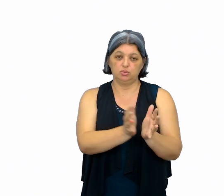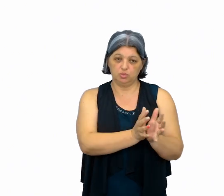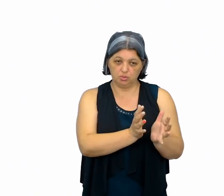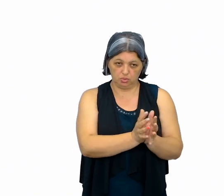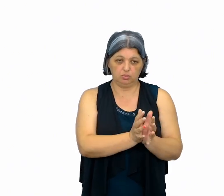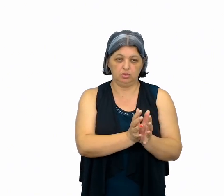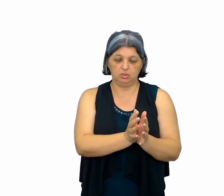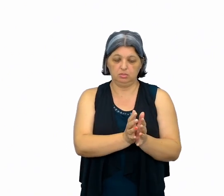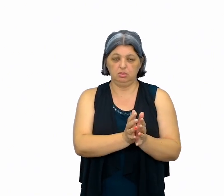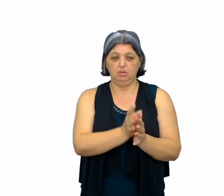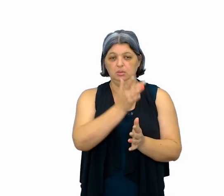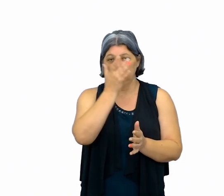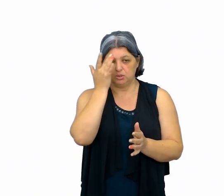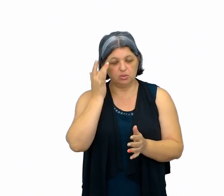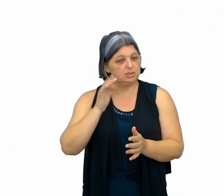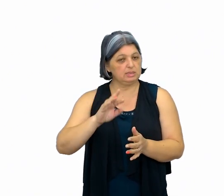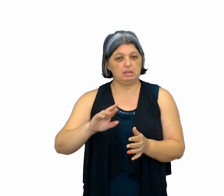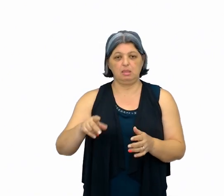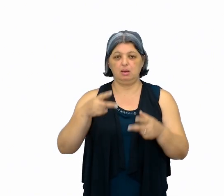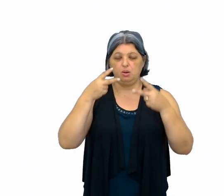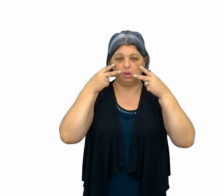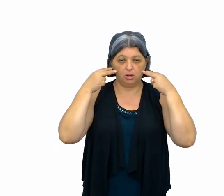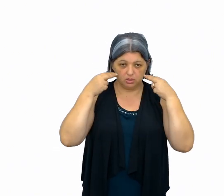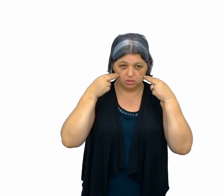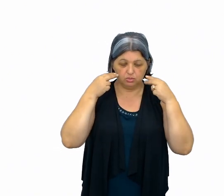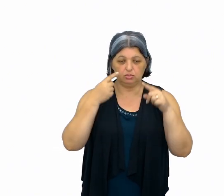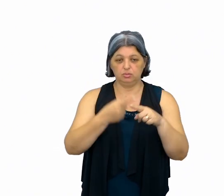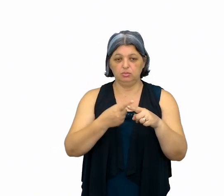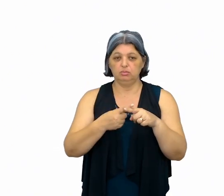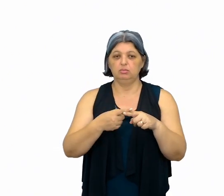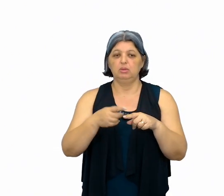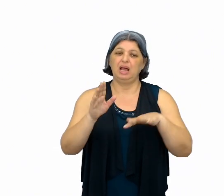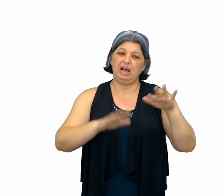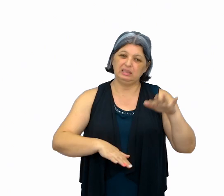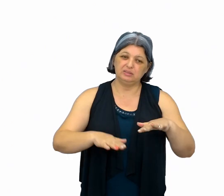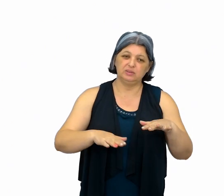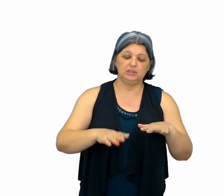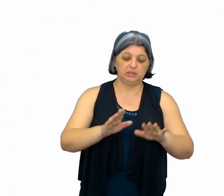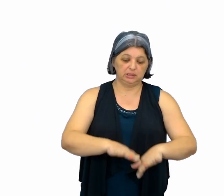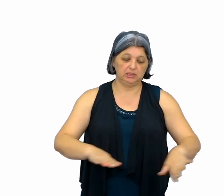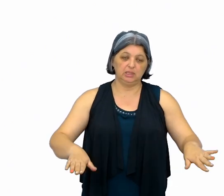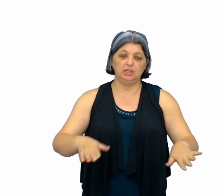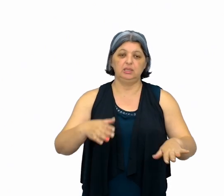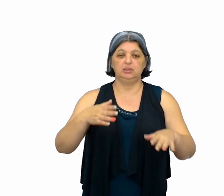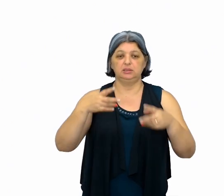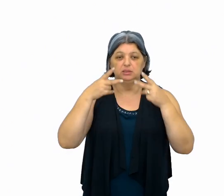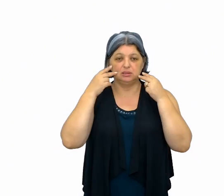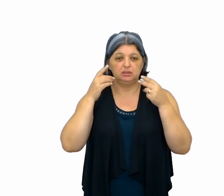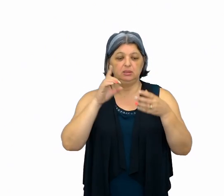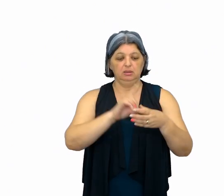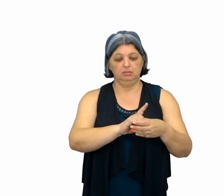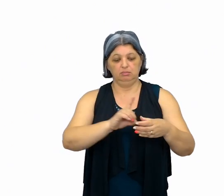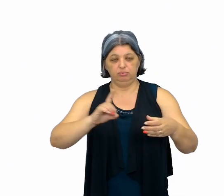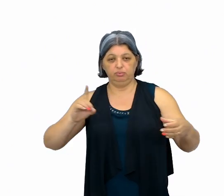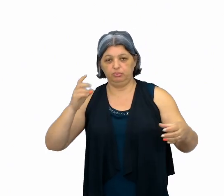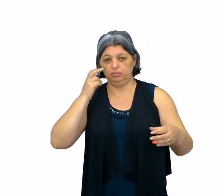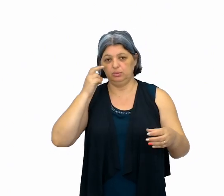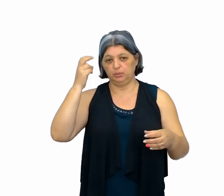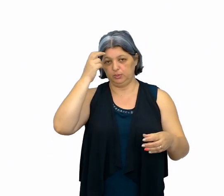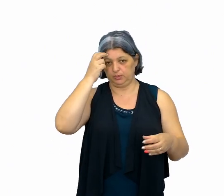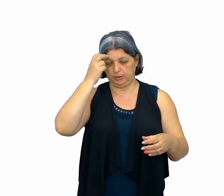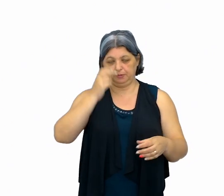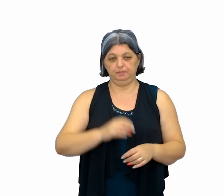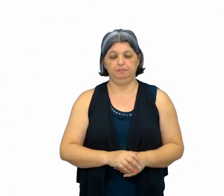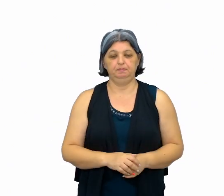não indígenas, as crianças indígenas acabam se afastando da sua cultura. Vejam que nós estamos